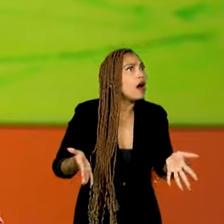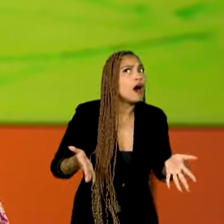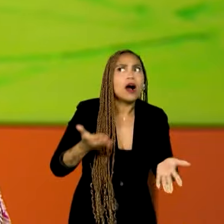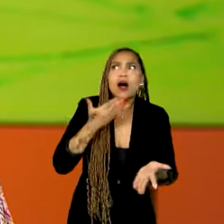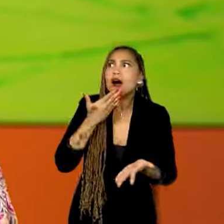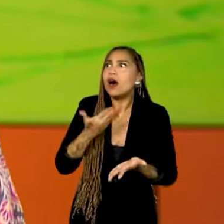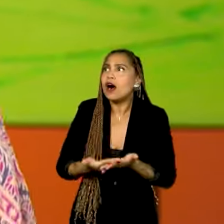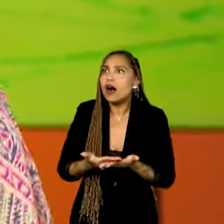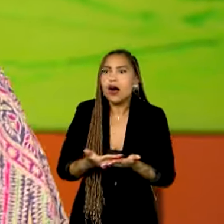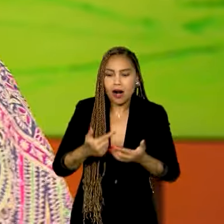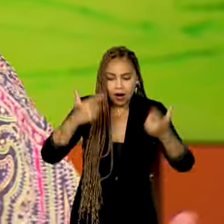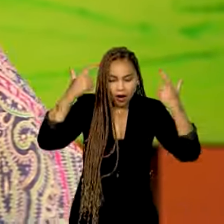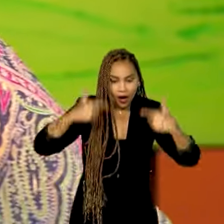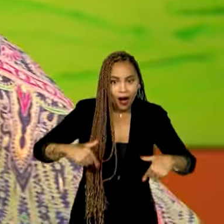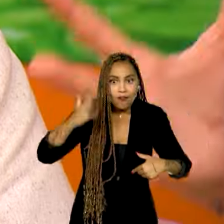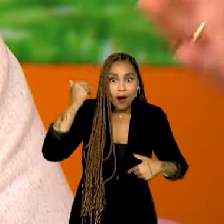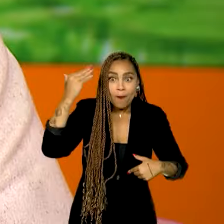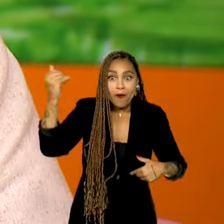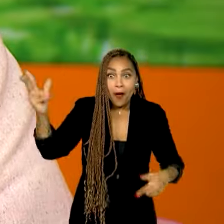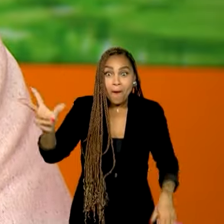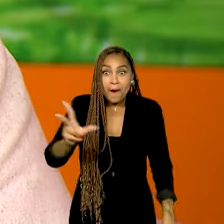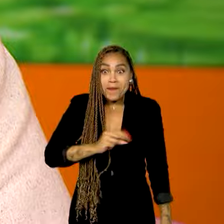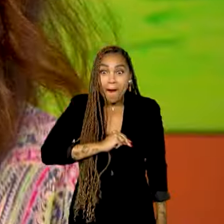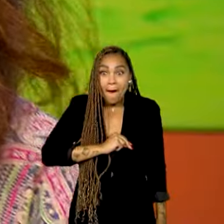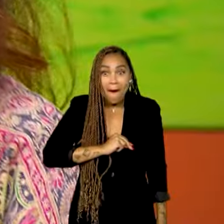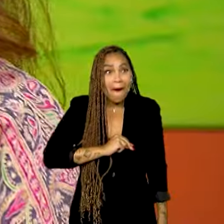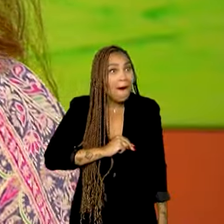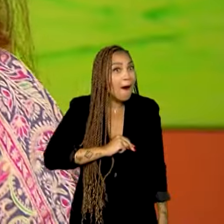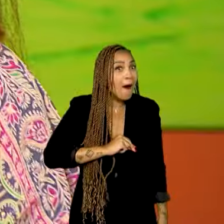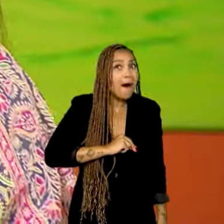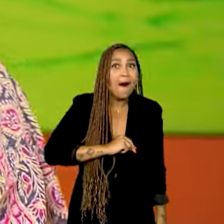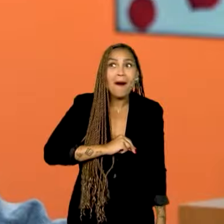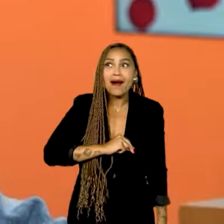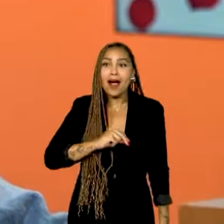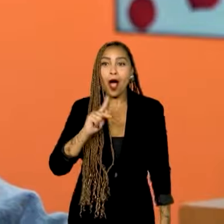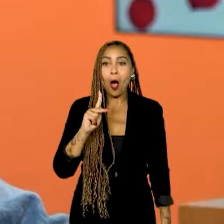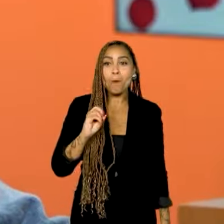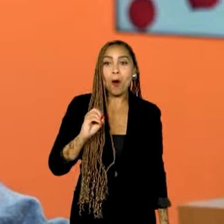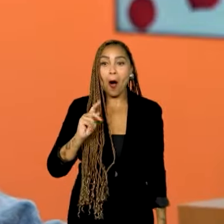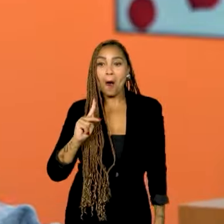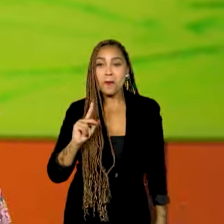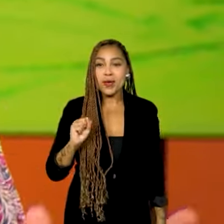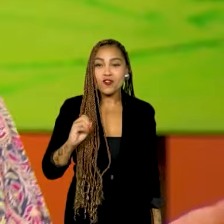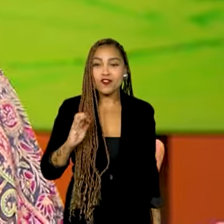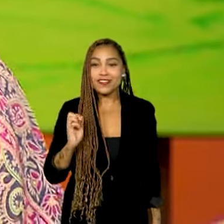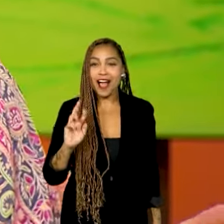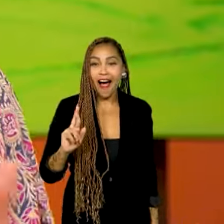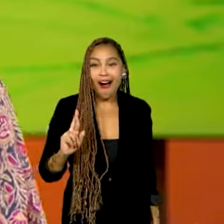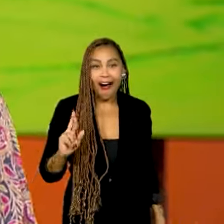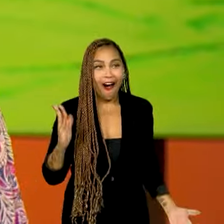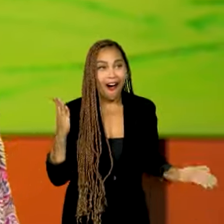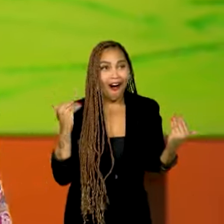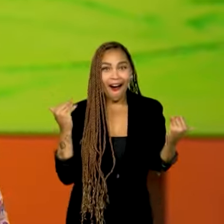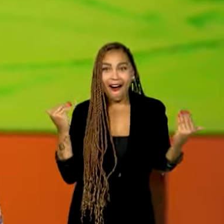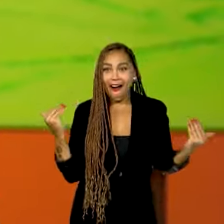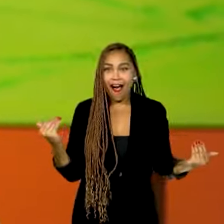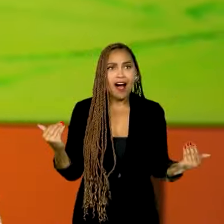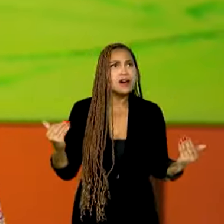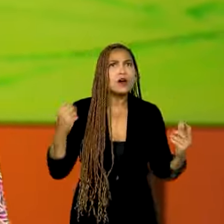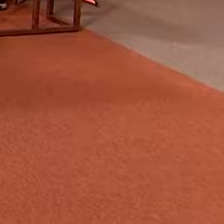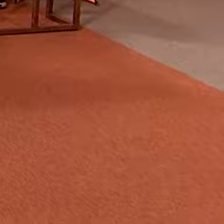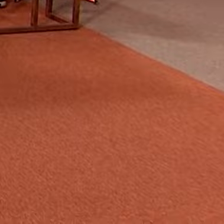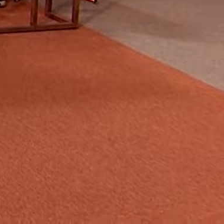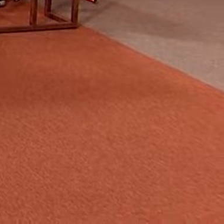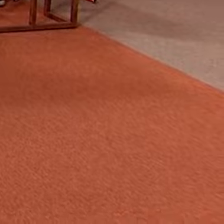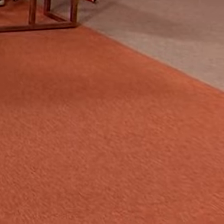A dimensão da parada, né? Que aí a gente fala, meu Deus, o que é isso? Eu sou uma popstar. Não, o pior que assim, era muita loucura,